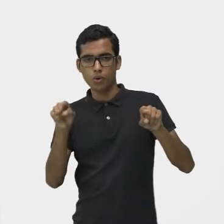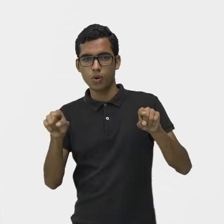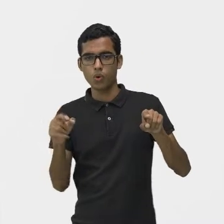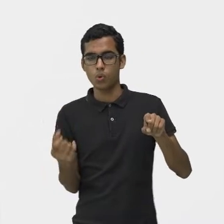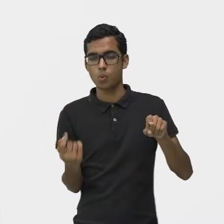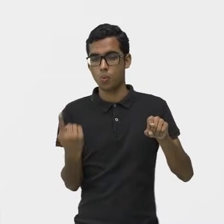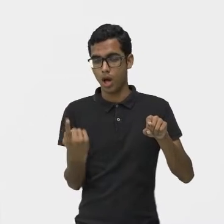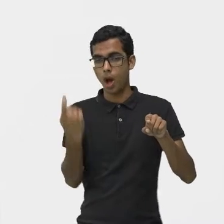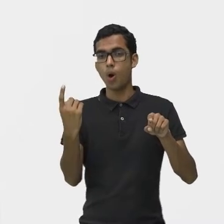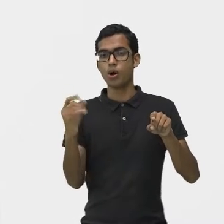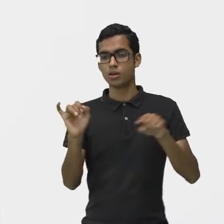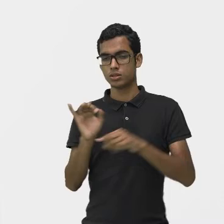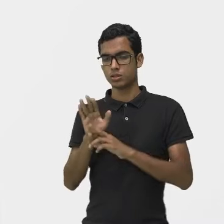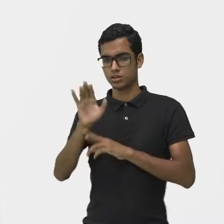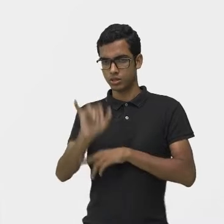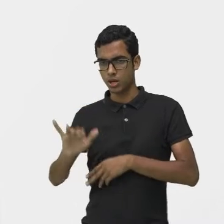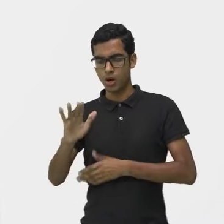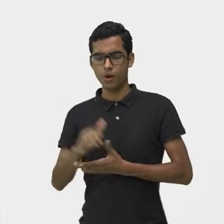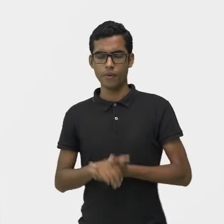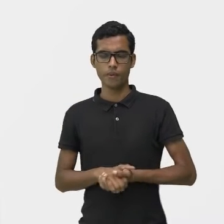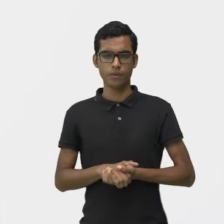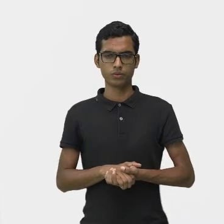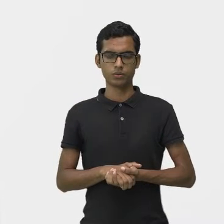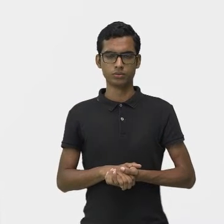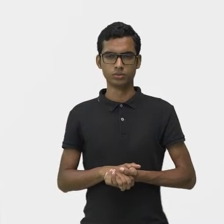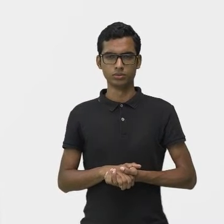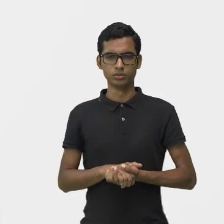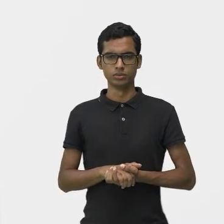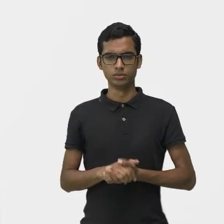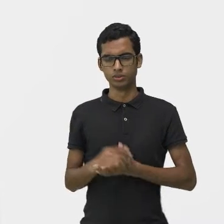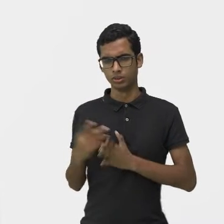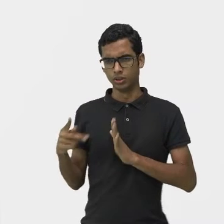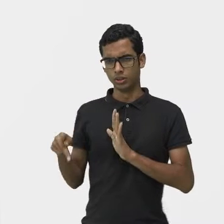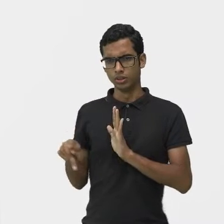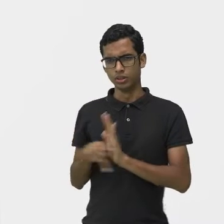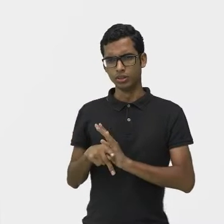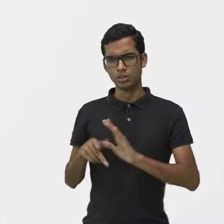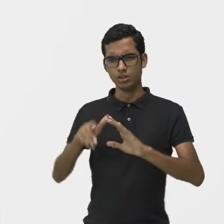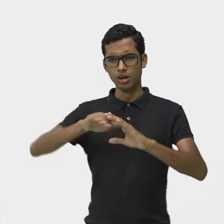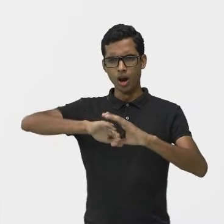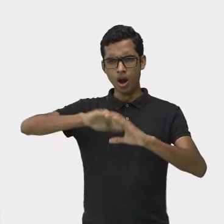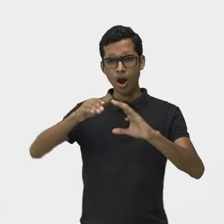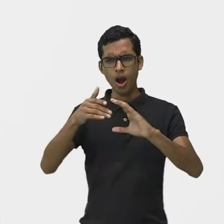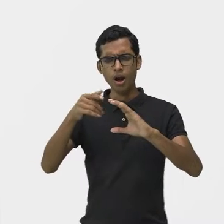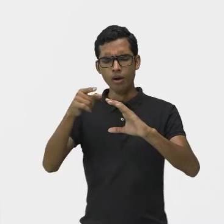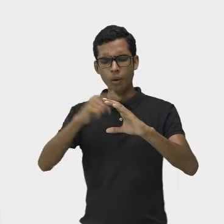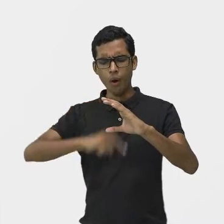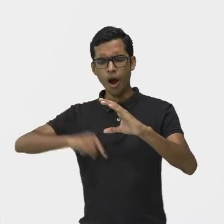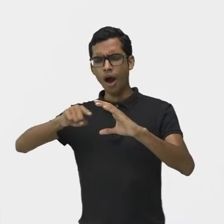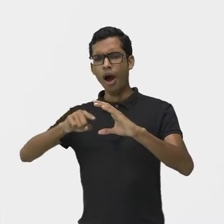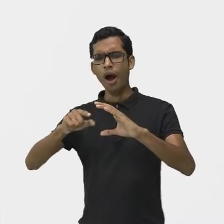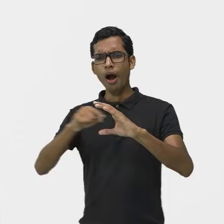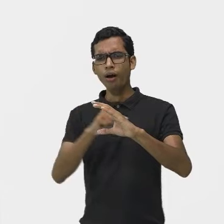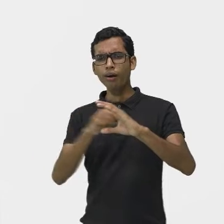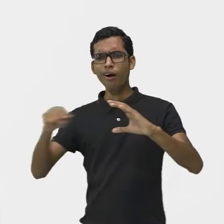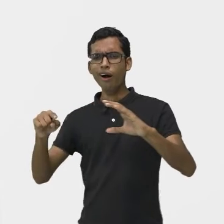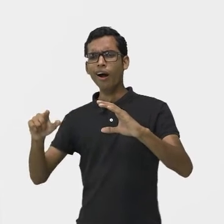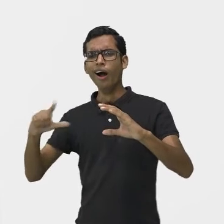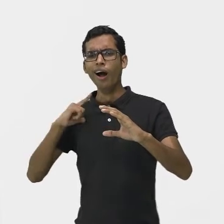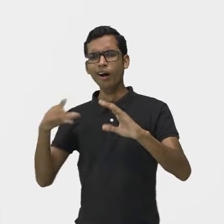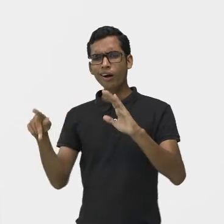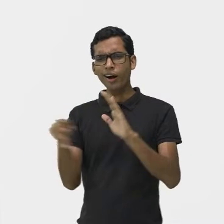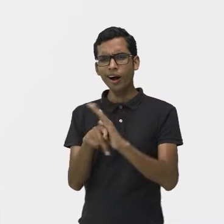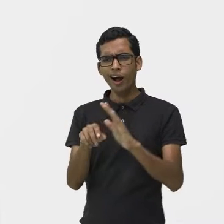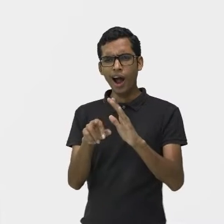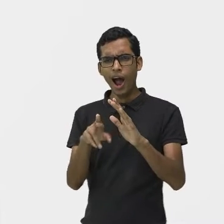imagem. Agora, para espelhos esféricos, eles só serão estigmáticos para os